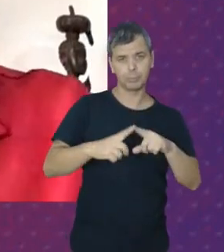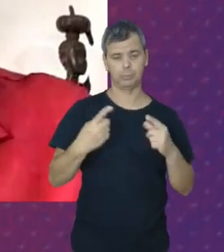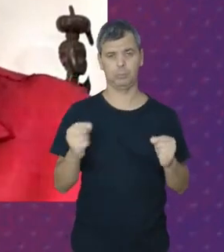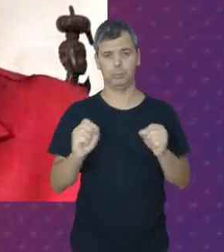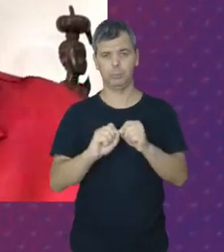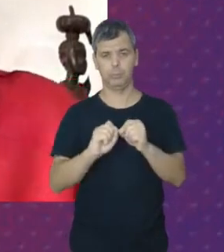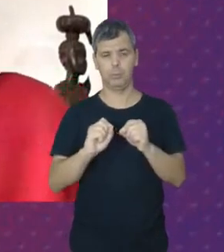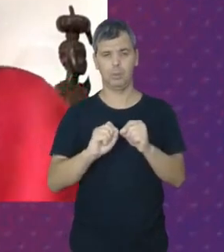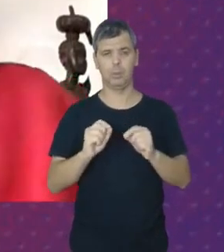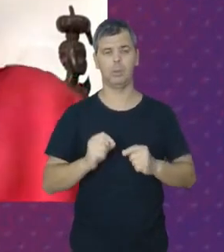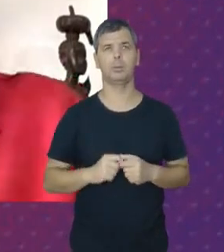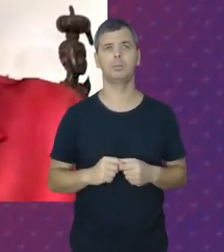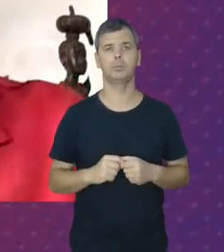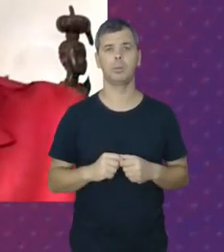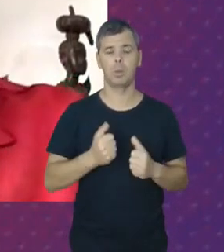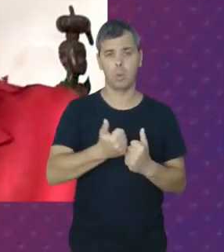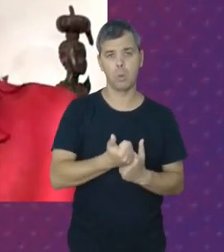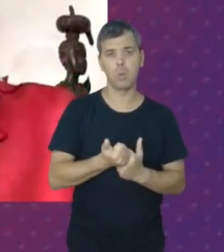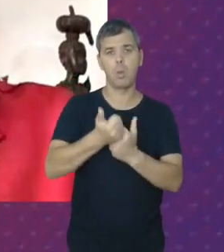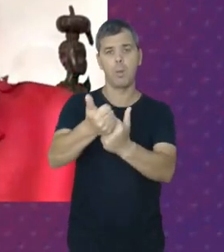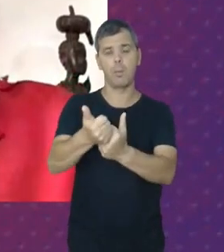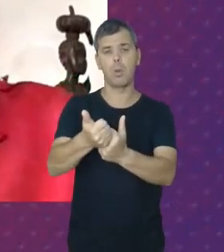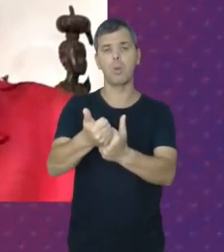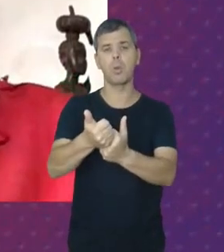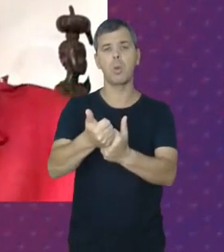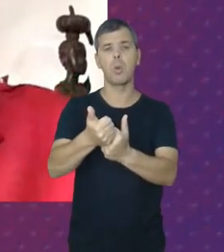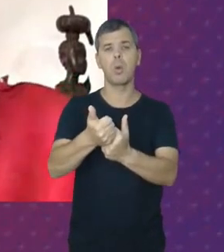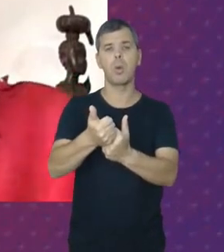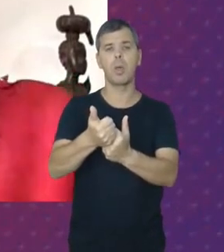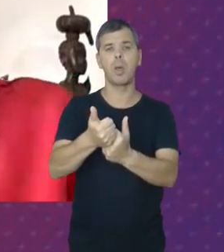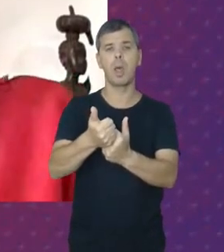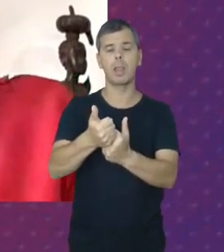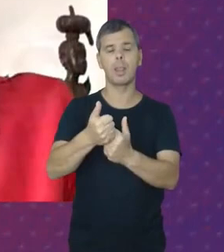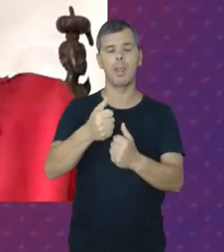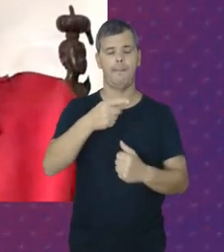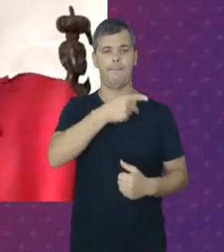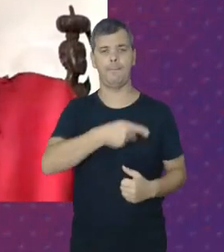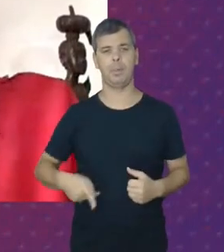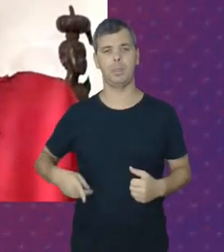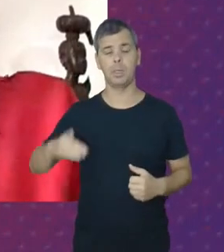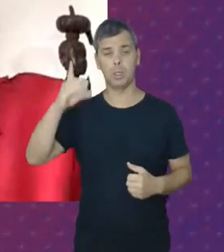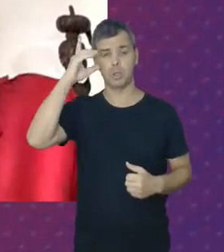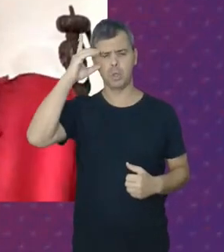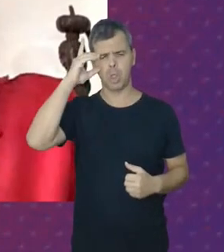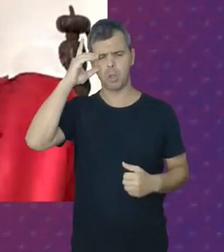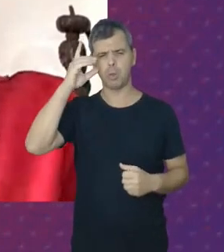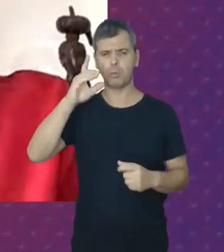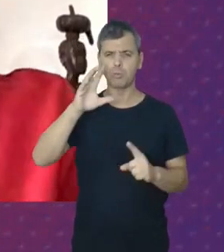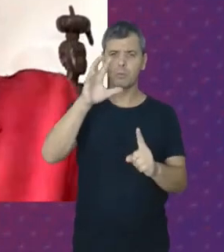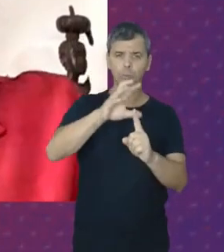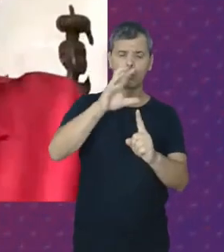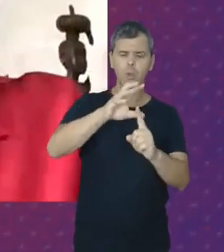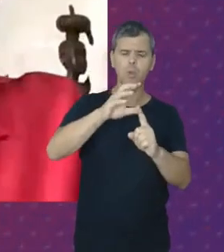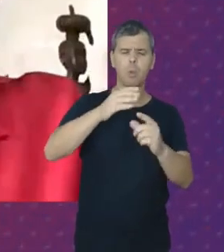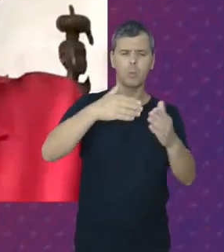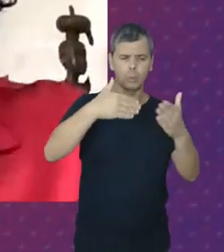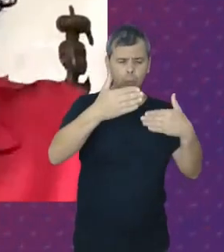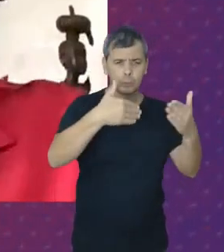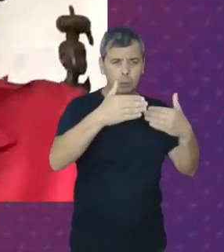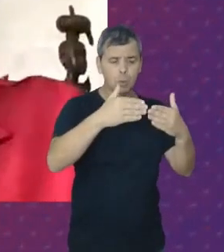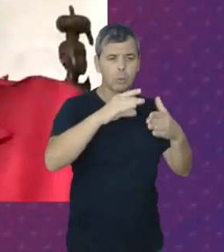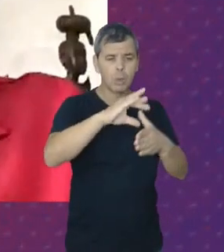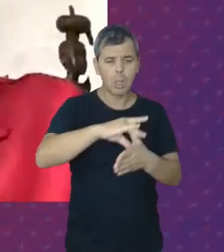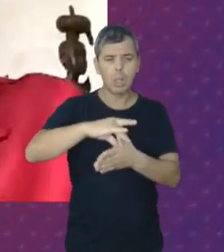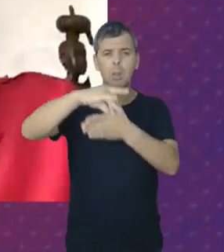contamos Com o apoio Da presidenta Dilma Ela foi Para cima E ali Ela conversou Com as